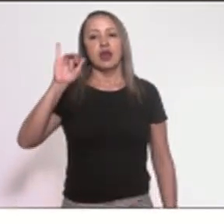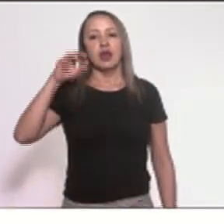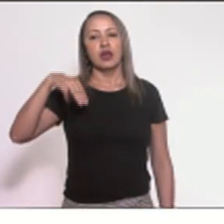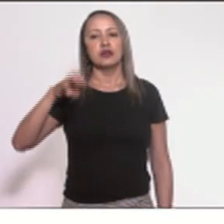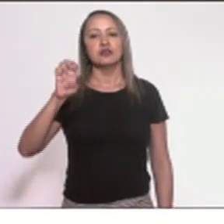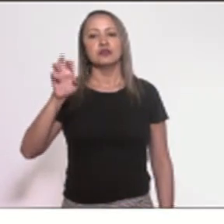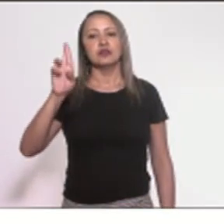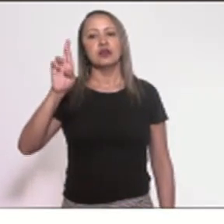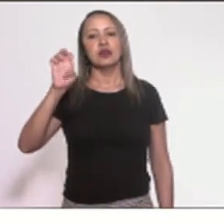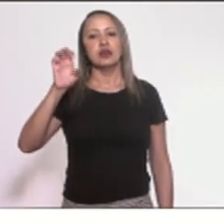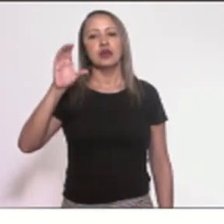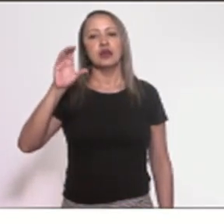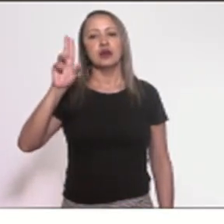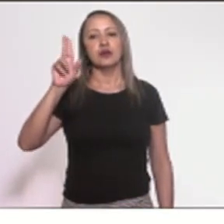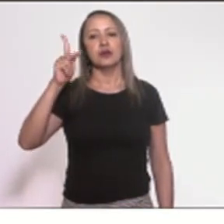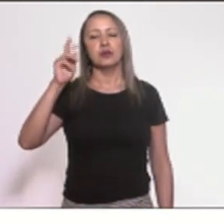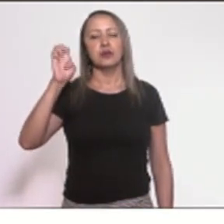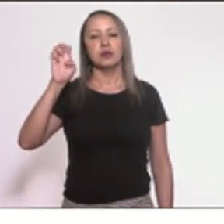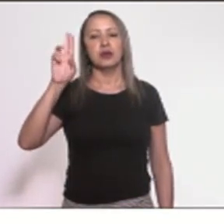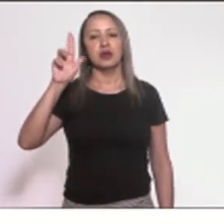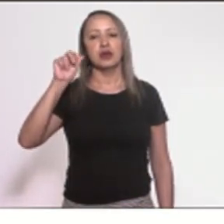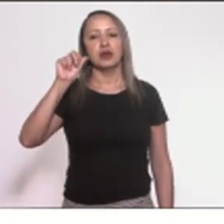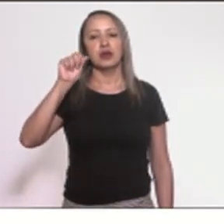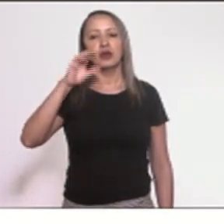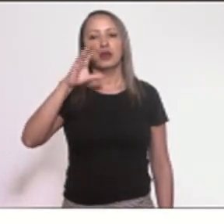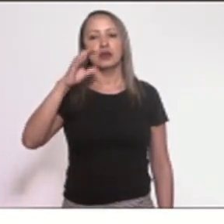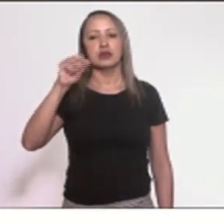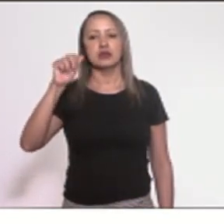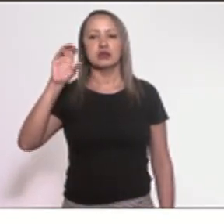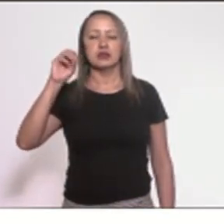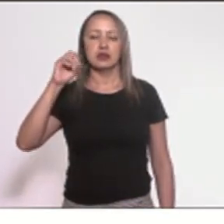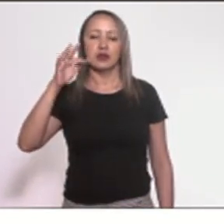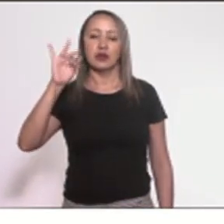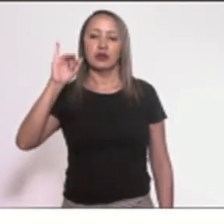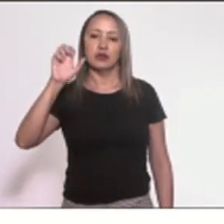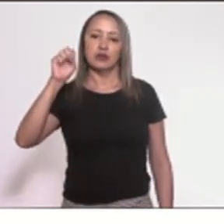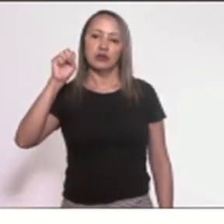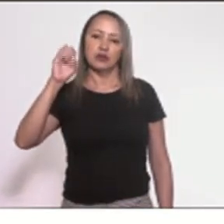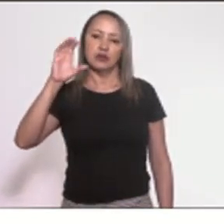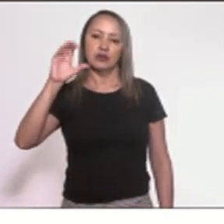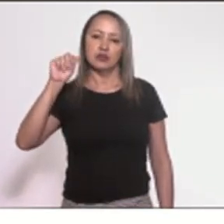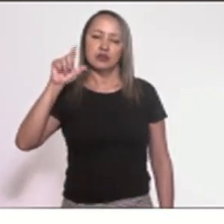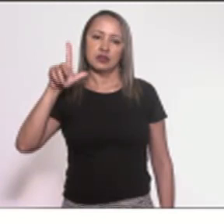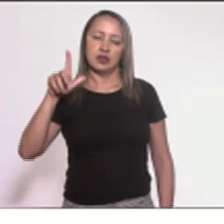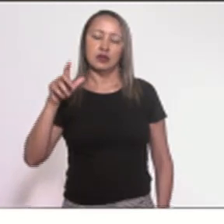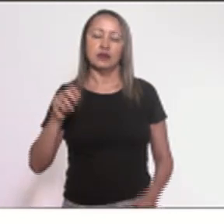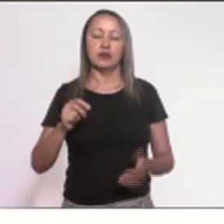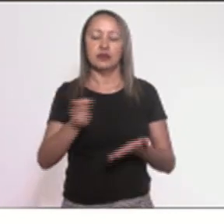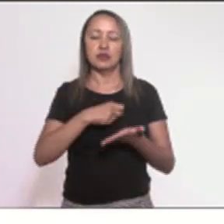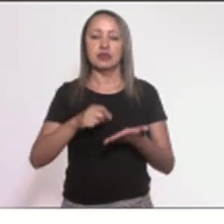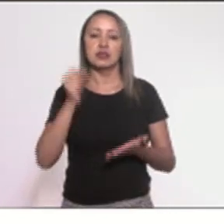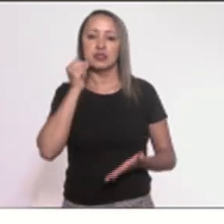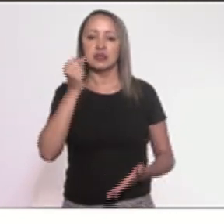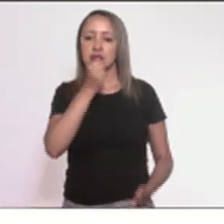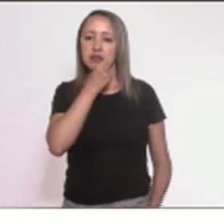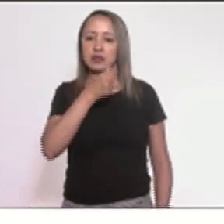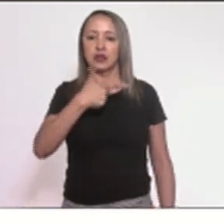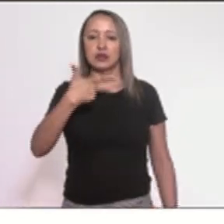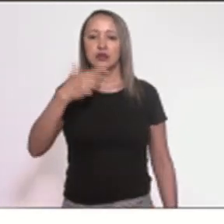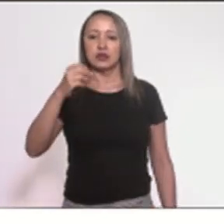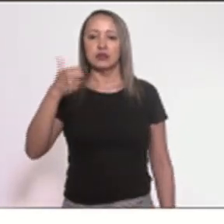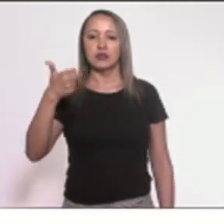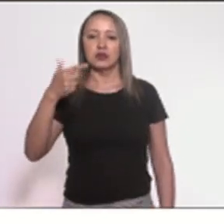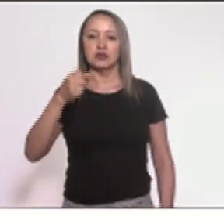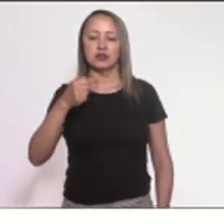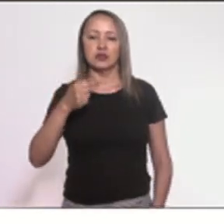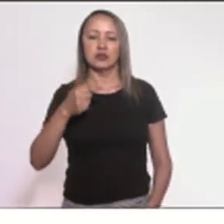foi assinado em setembro de 2017, para vigorar por